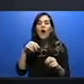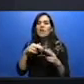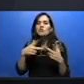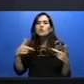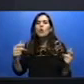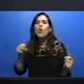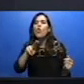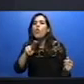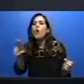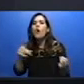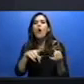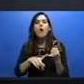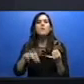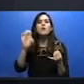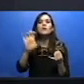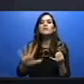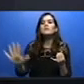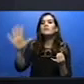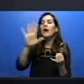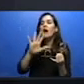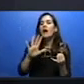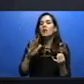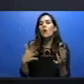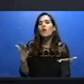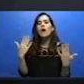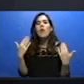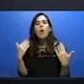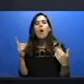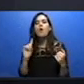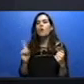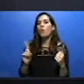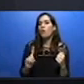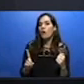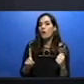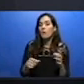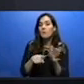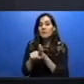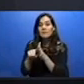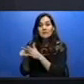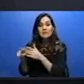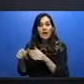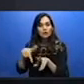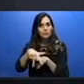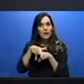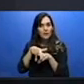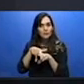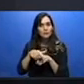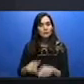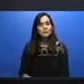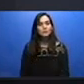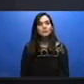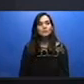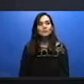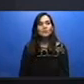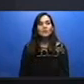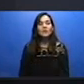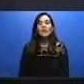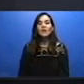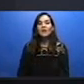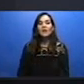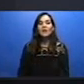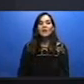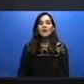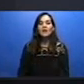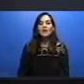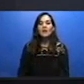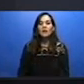a capital, que é São Paulo, né? Como que é o clima, um pouquinho da história, vocês podem dar uma pesquisadinha rápida. Os seus atrativos, como essas que nós